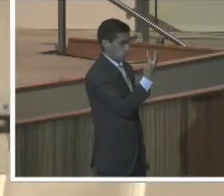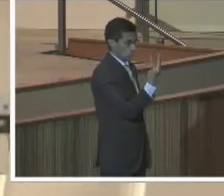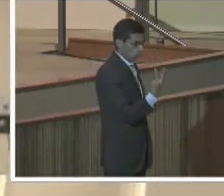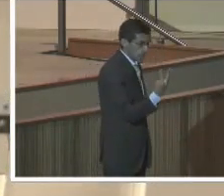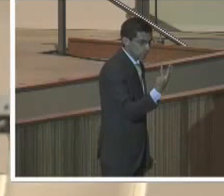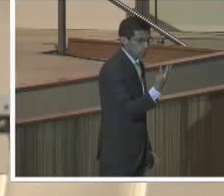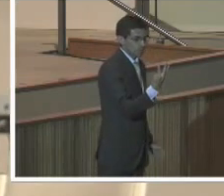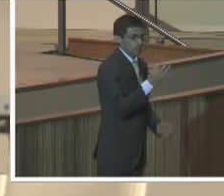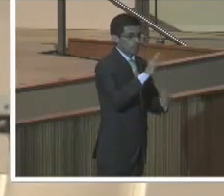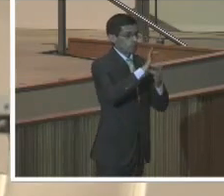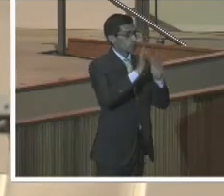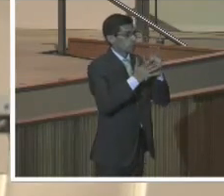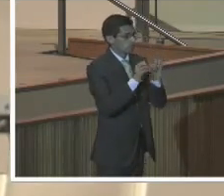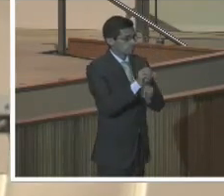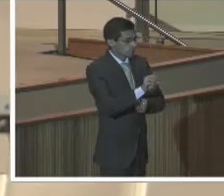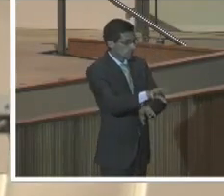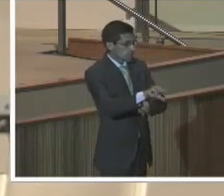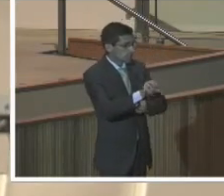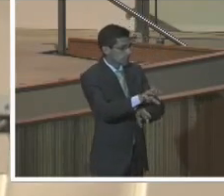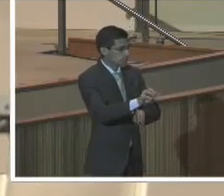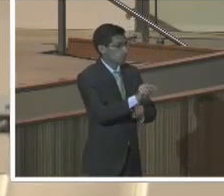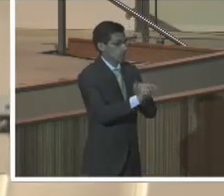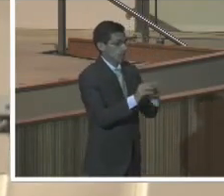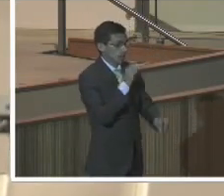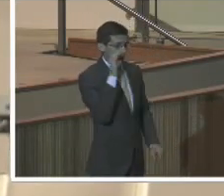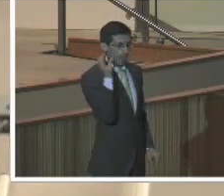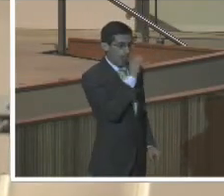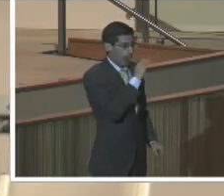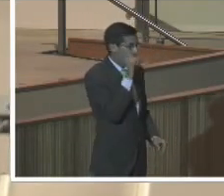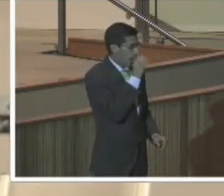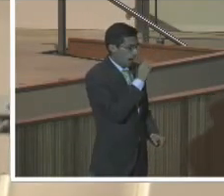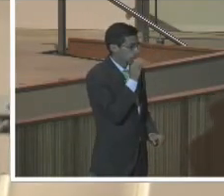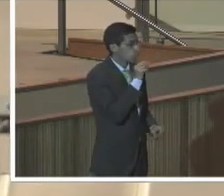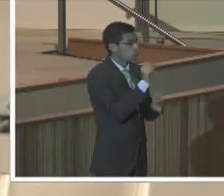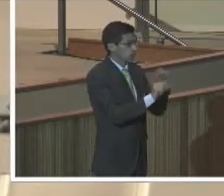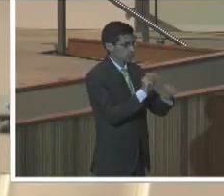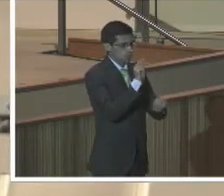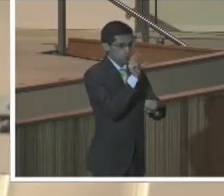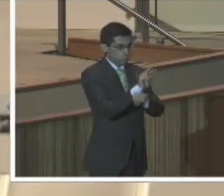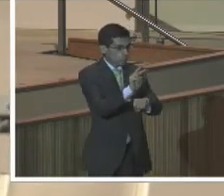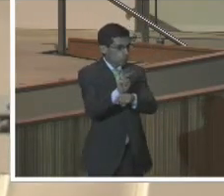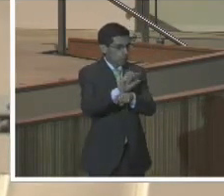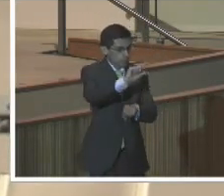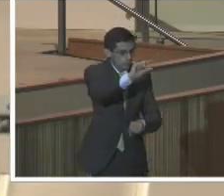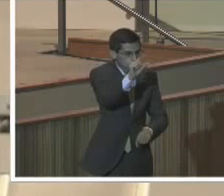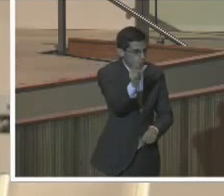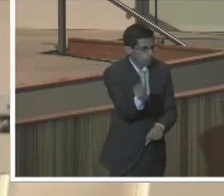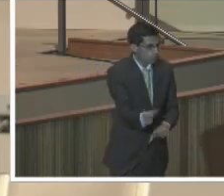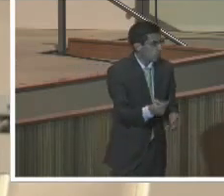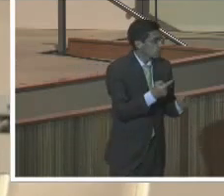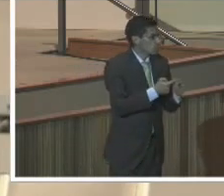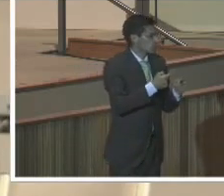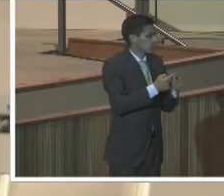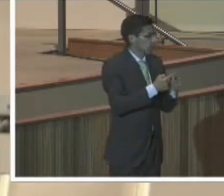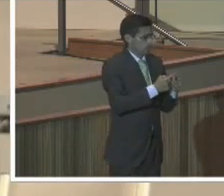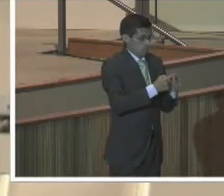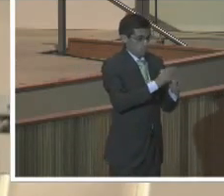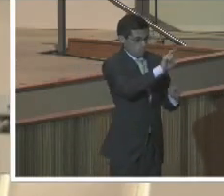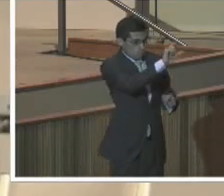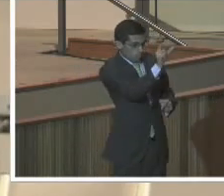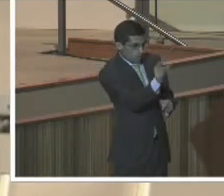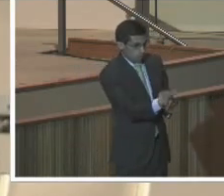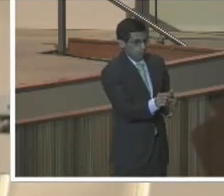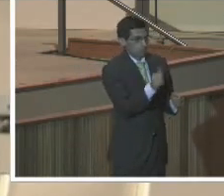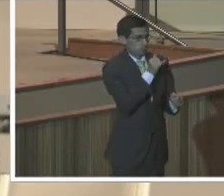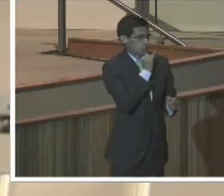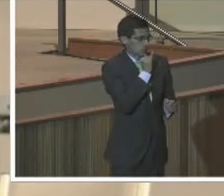onde Jesus ensina a urgência da missão do pastor. Por que que o pastor larga tudo, larga